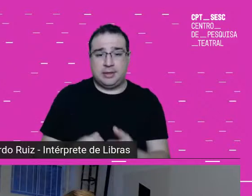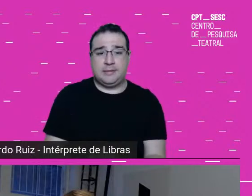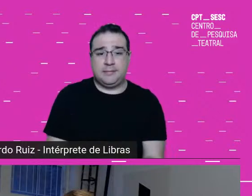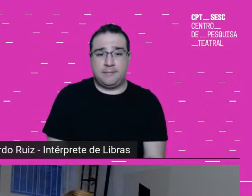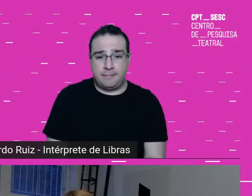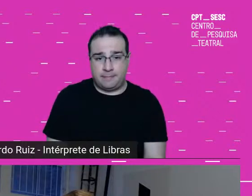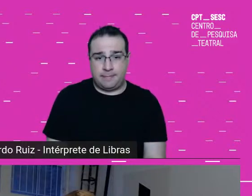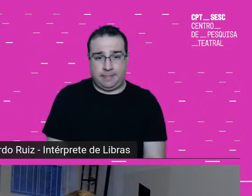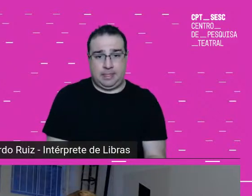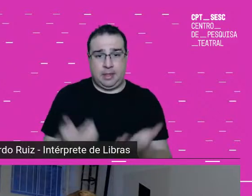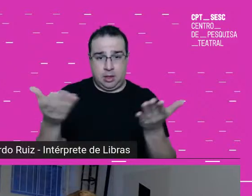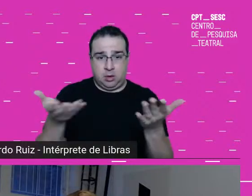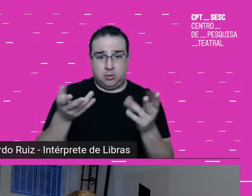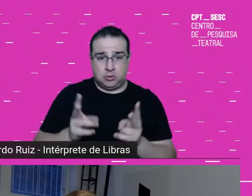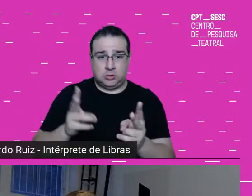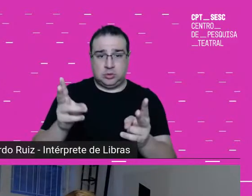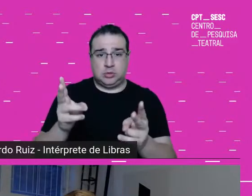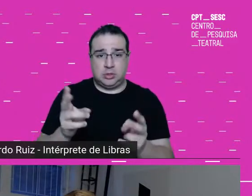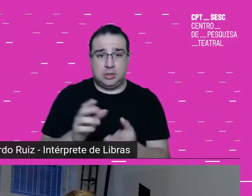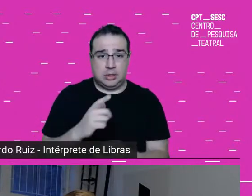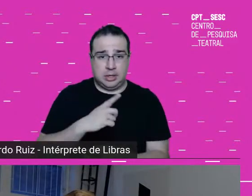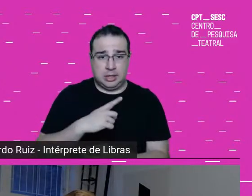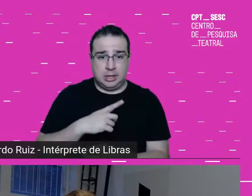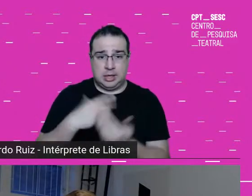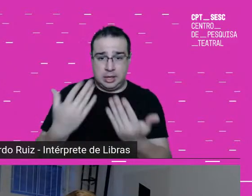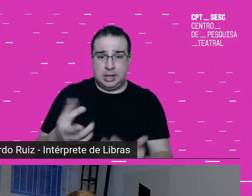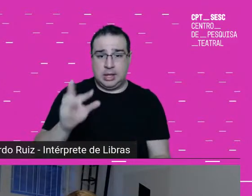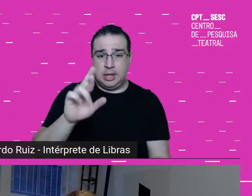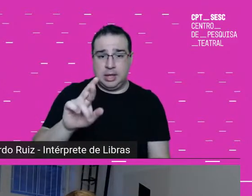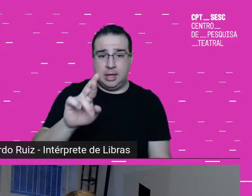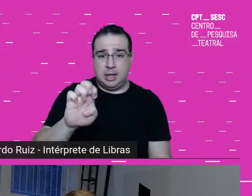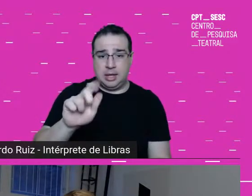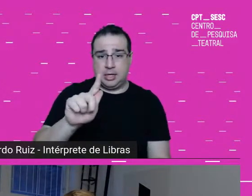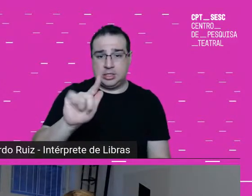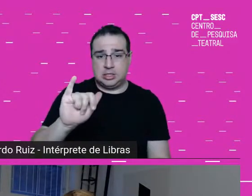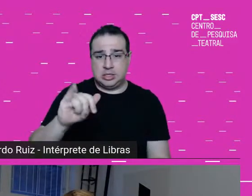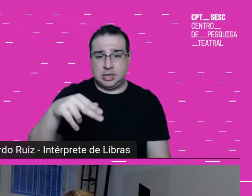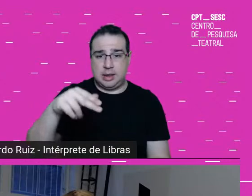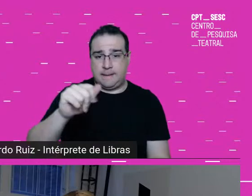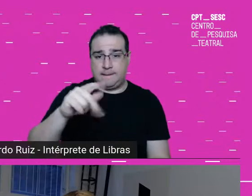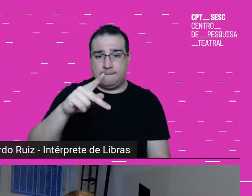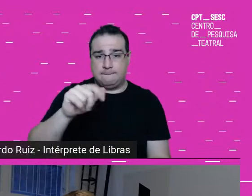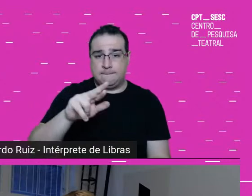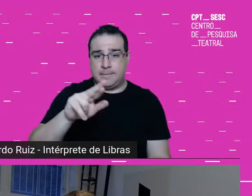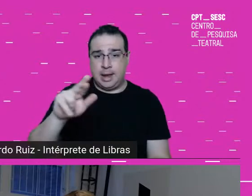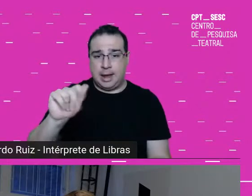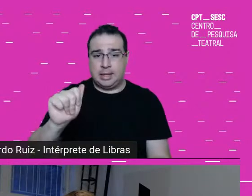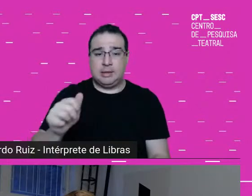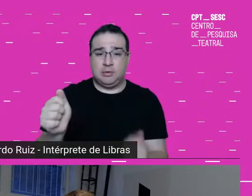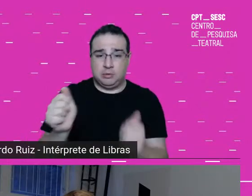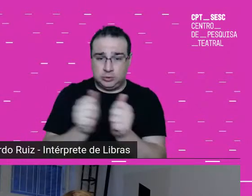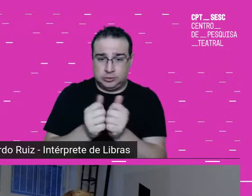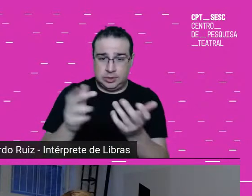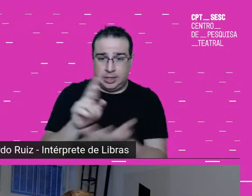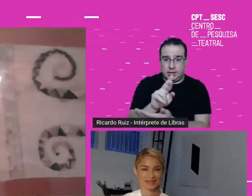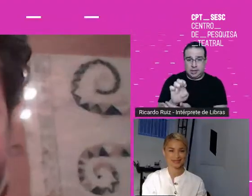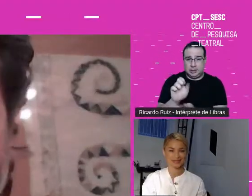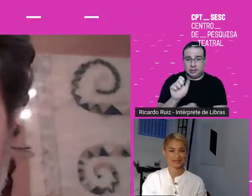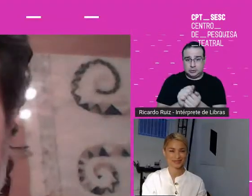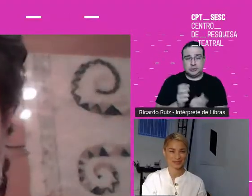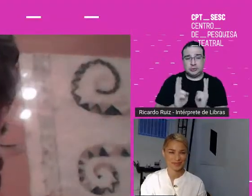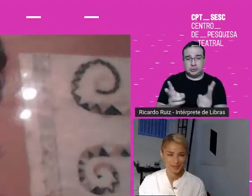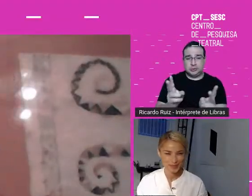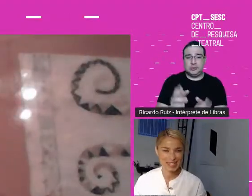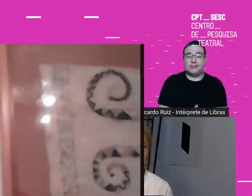eu passo aqui a palavra para a Regina Parra. Rê, a bola está contigo, segue daí, por